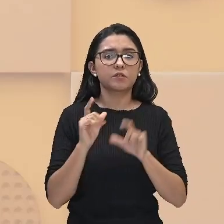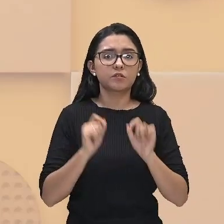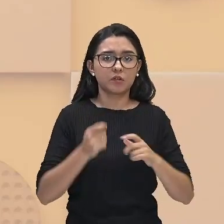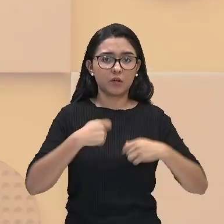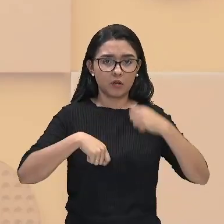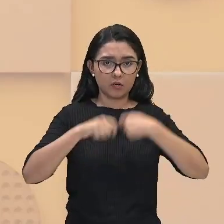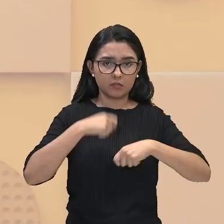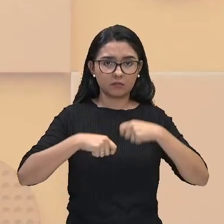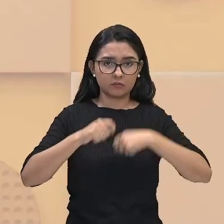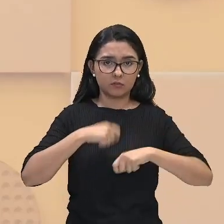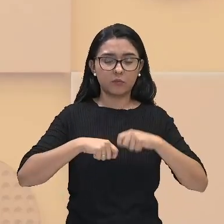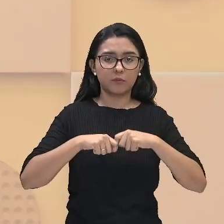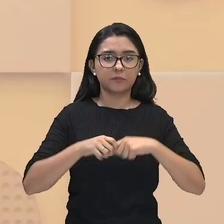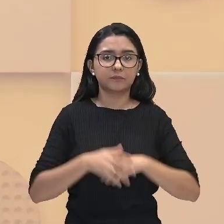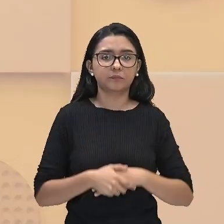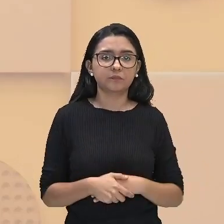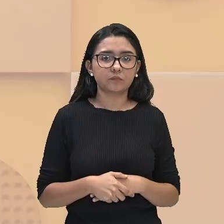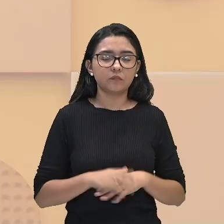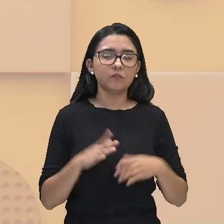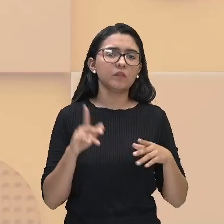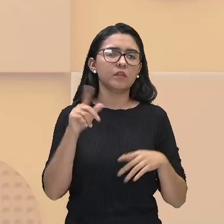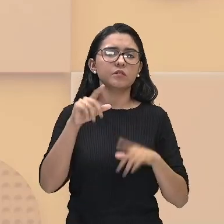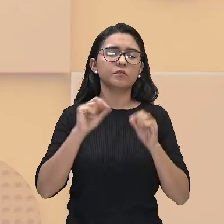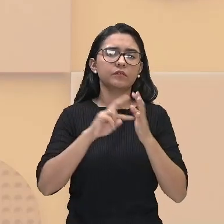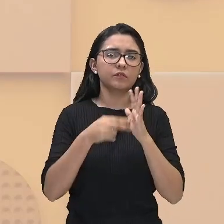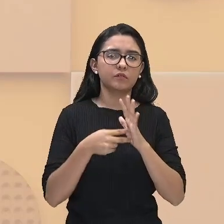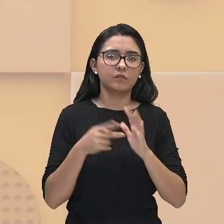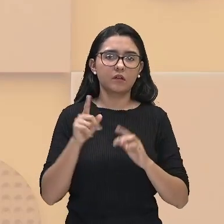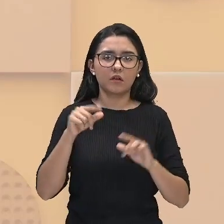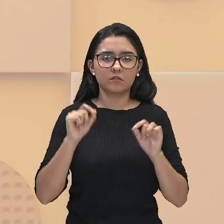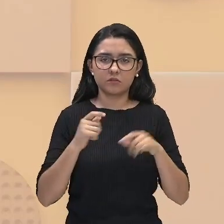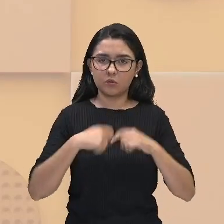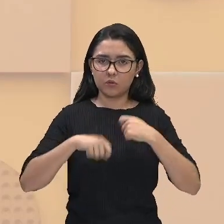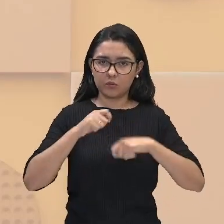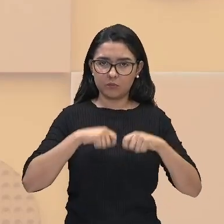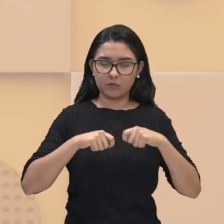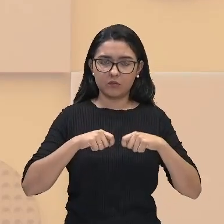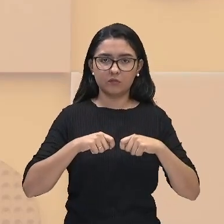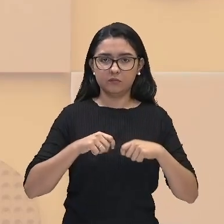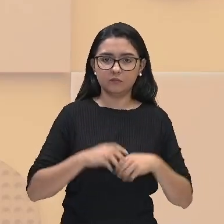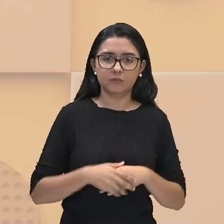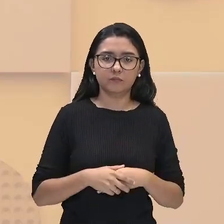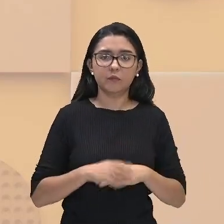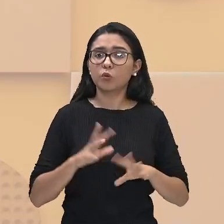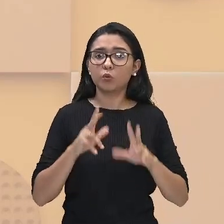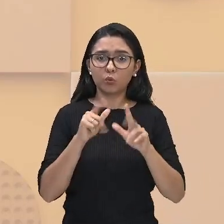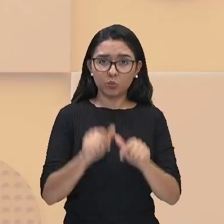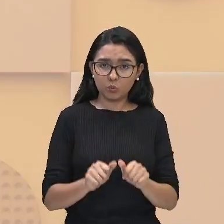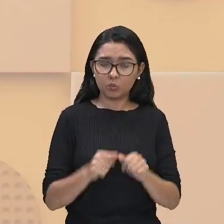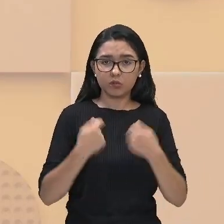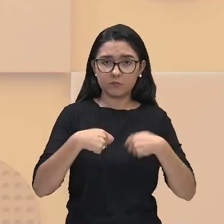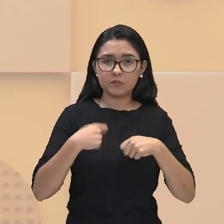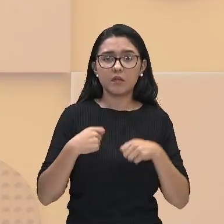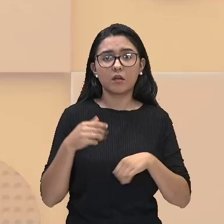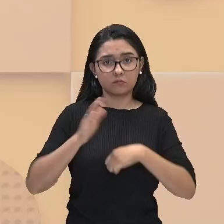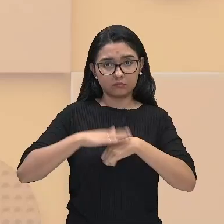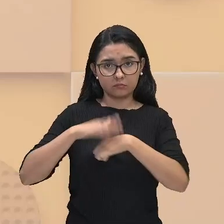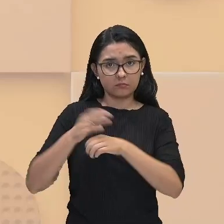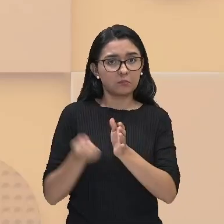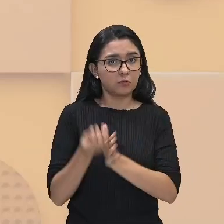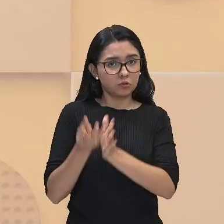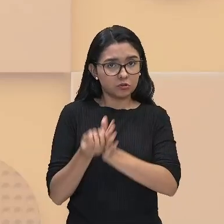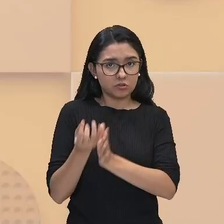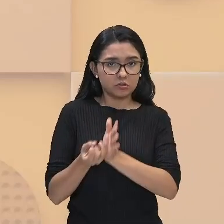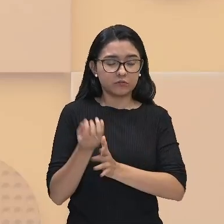de subsistência. Que seria o que, professora, essa economia de subsistência? Tudo que eles necessitavam, eles